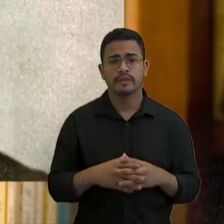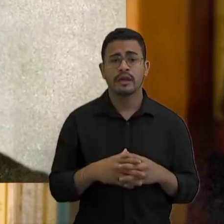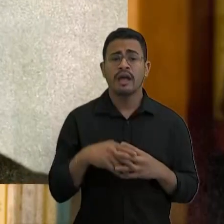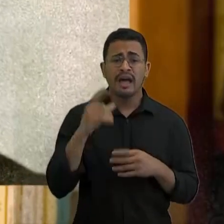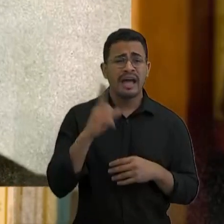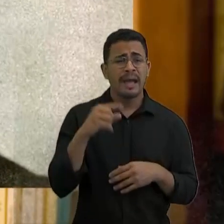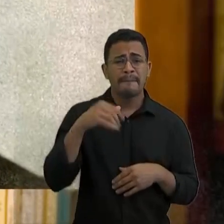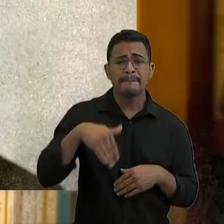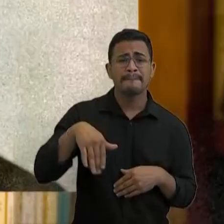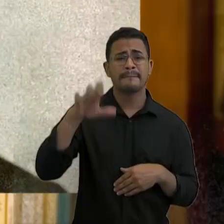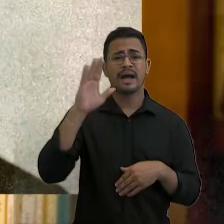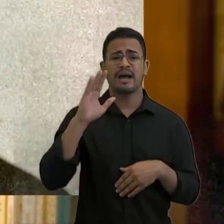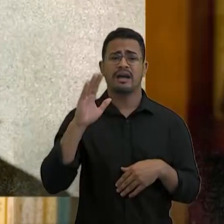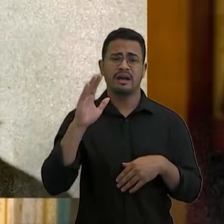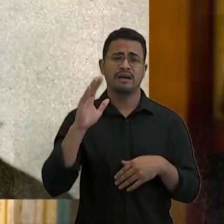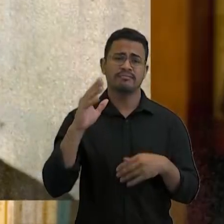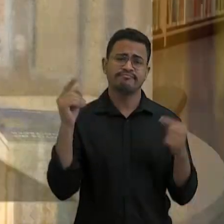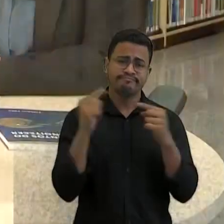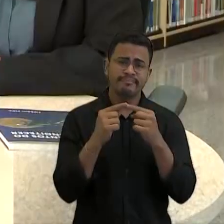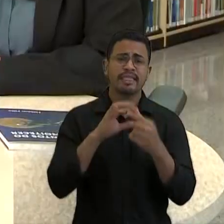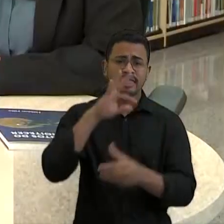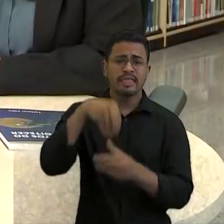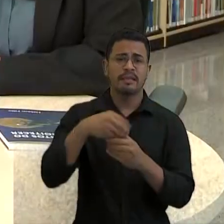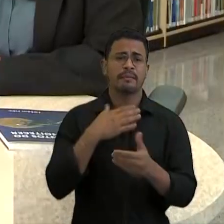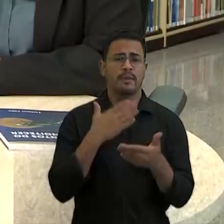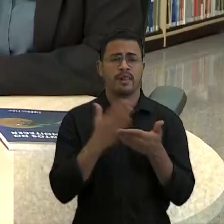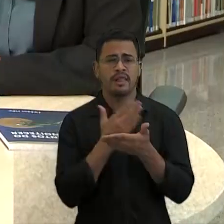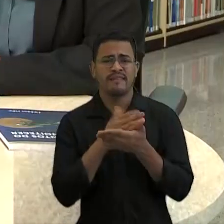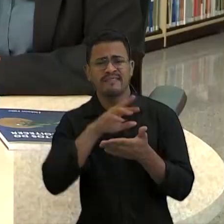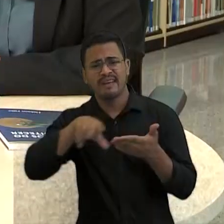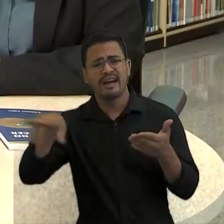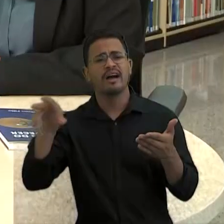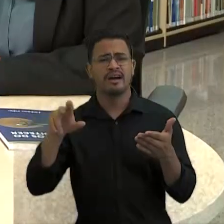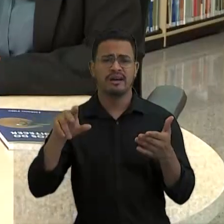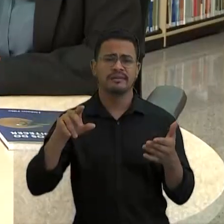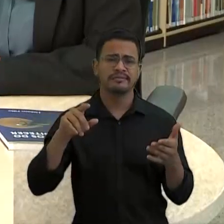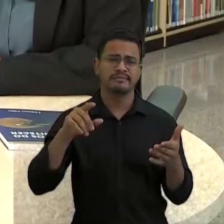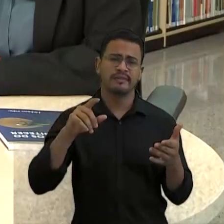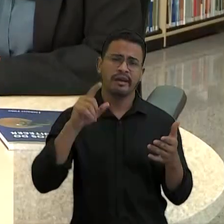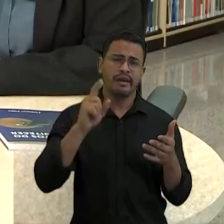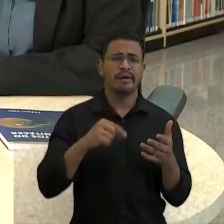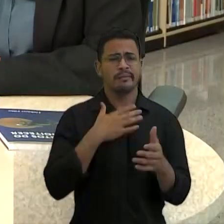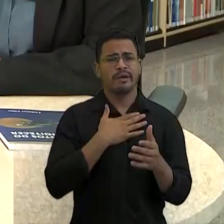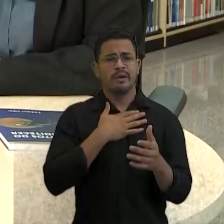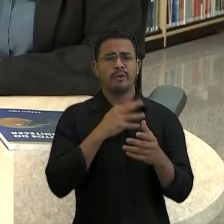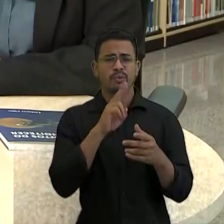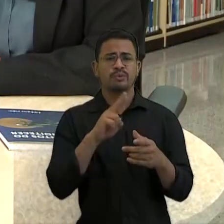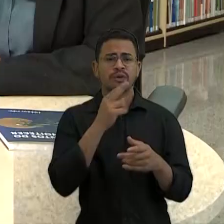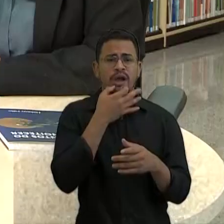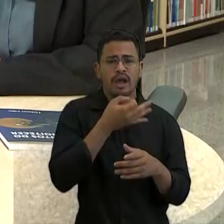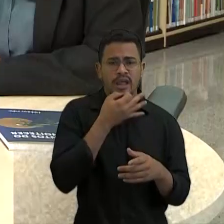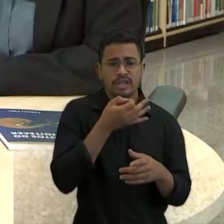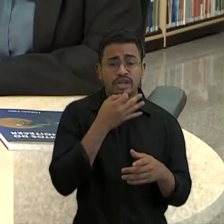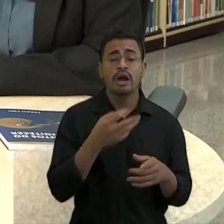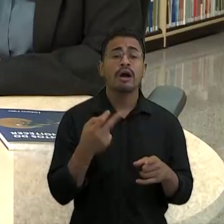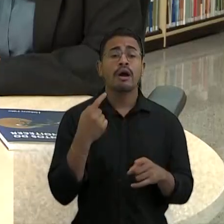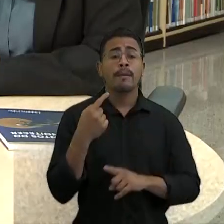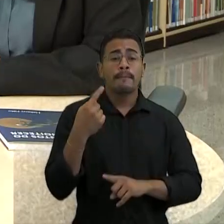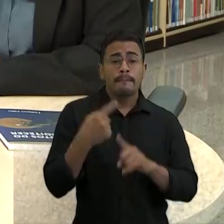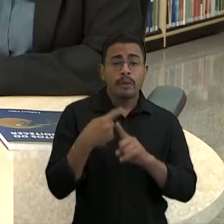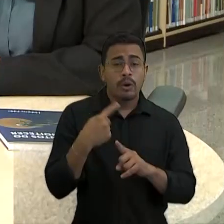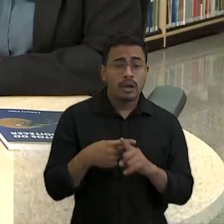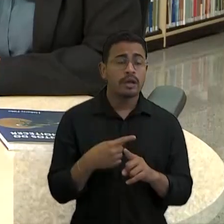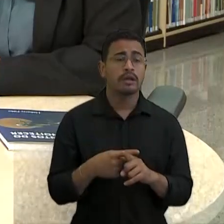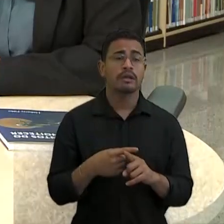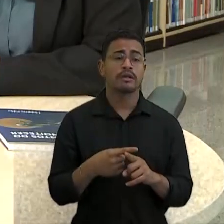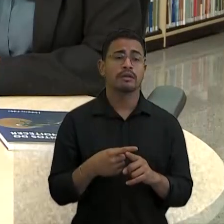está nos meus livros de ensaísta crítico, né? Porque eu